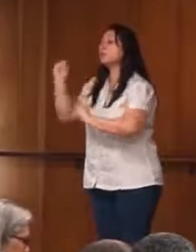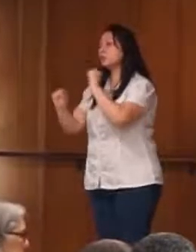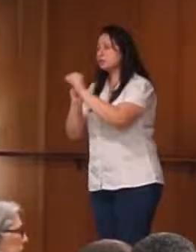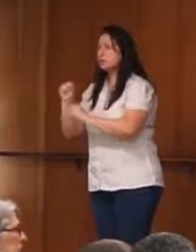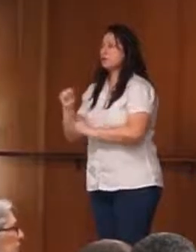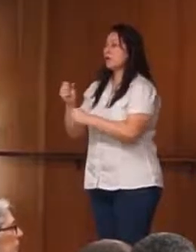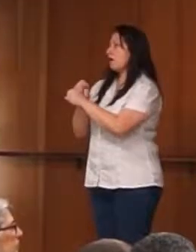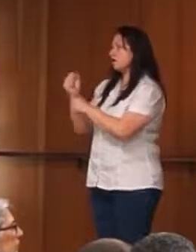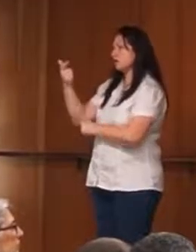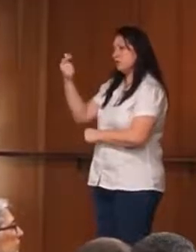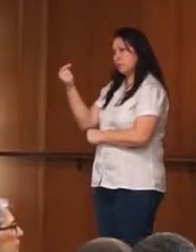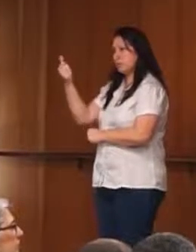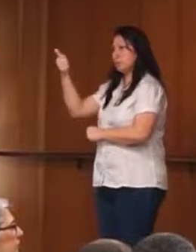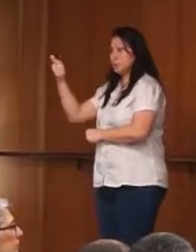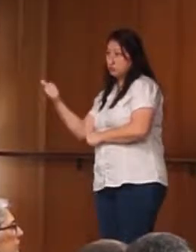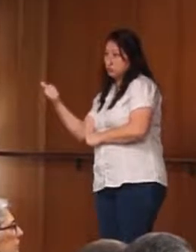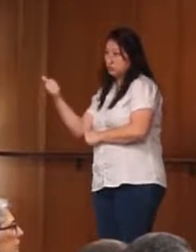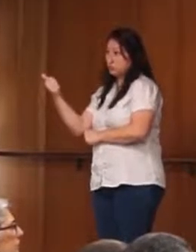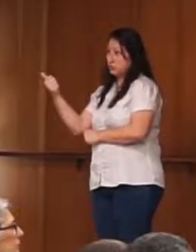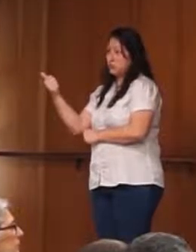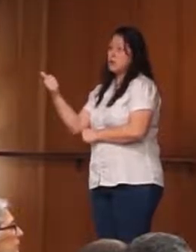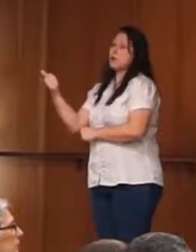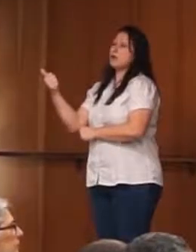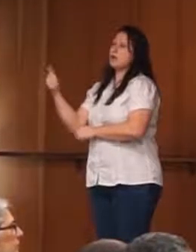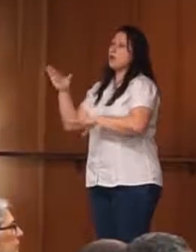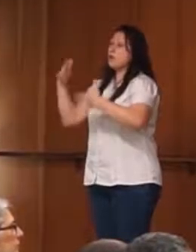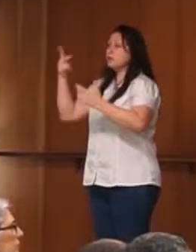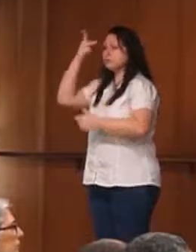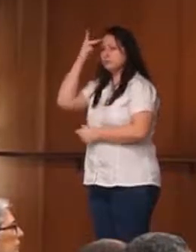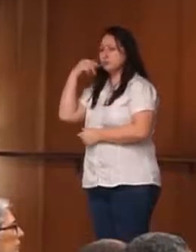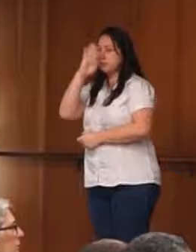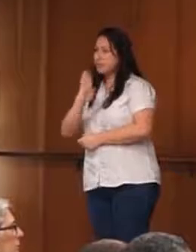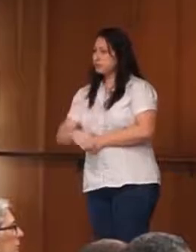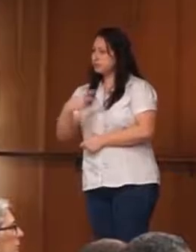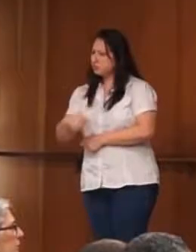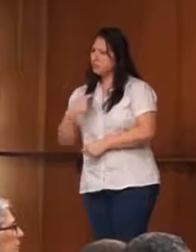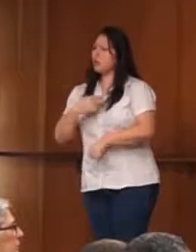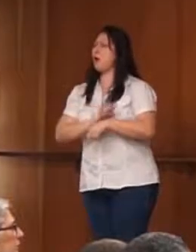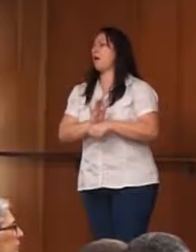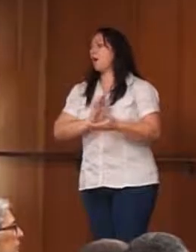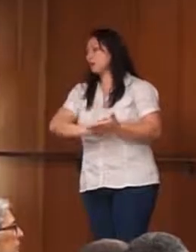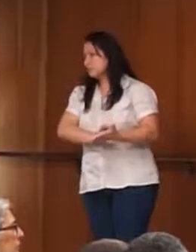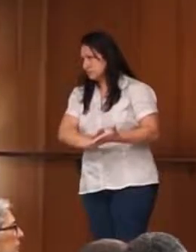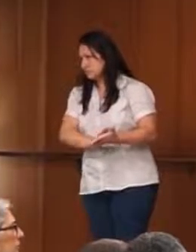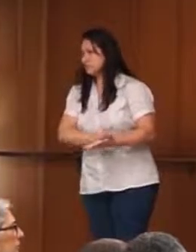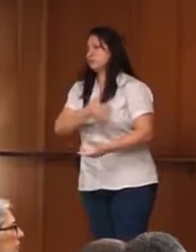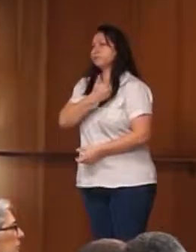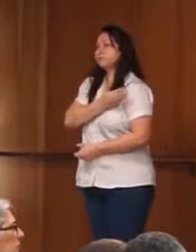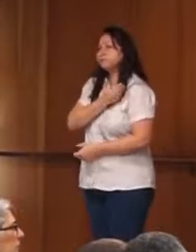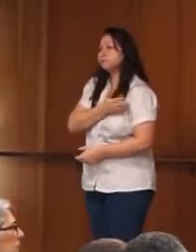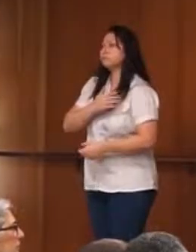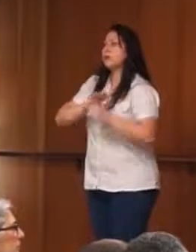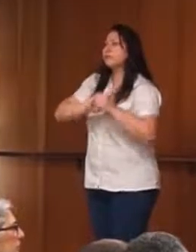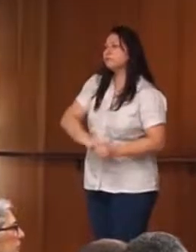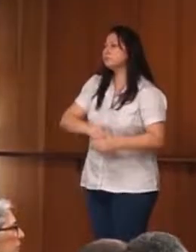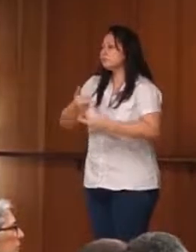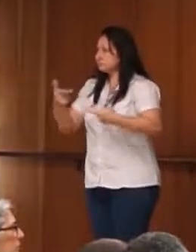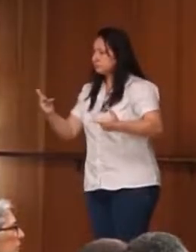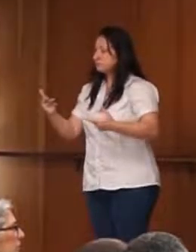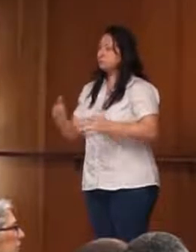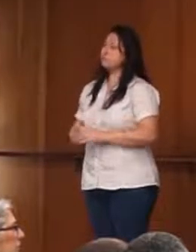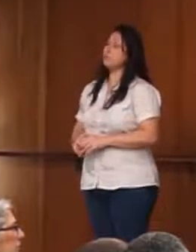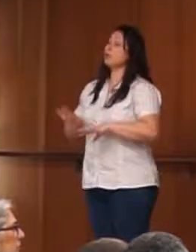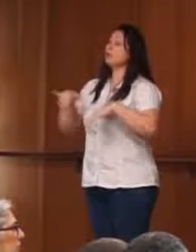que o Brasil é um país racista, quando da adesão ao Plano de Ação de Durban, na África do Sul. Desde então, os